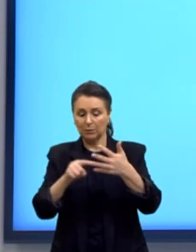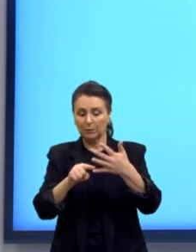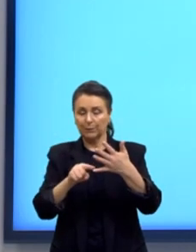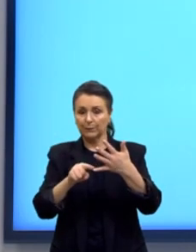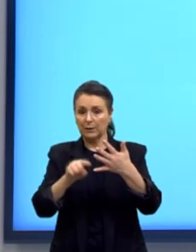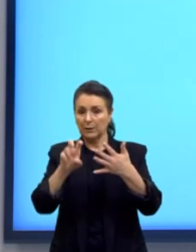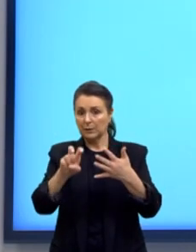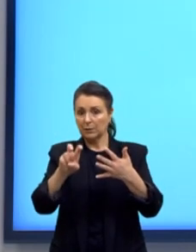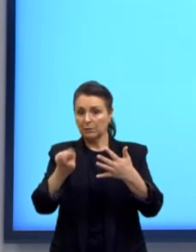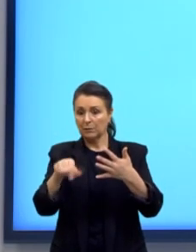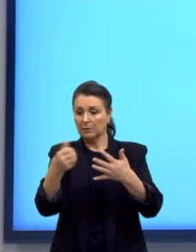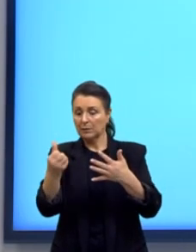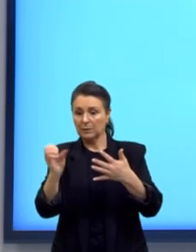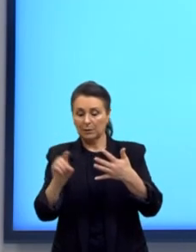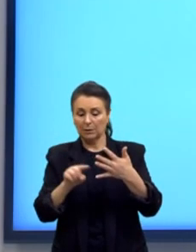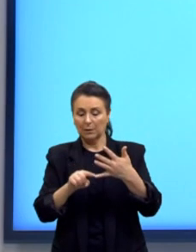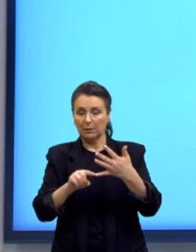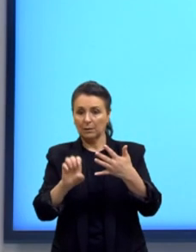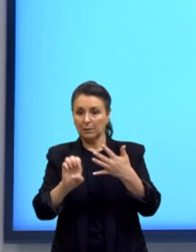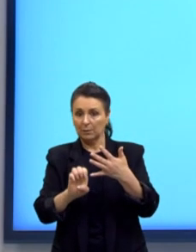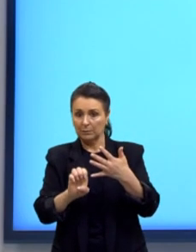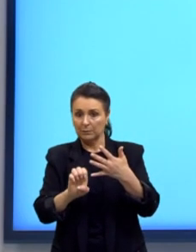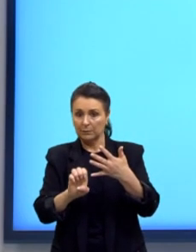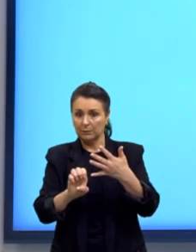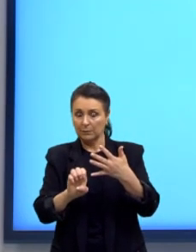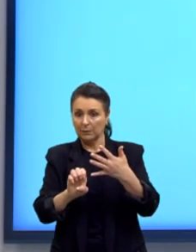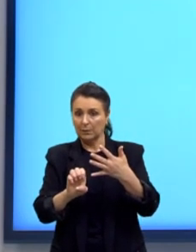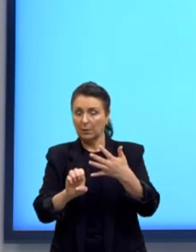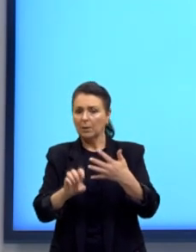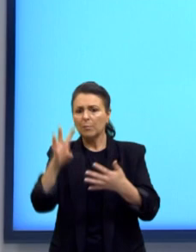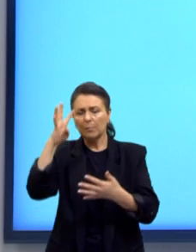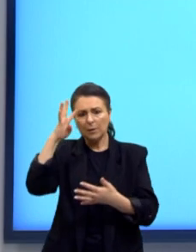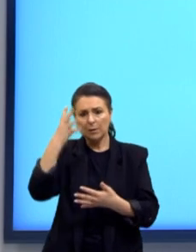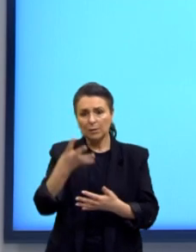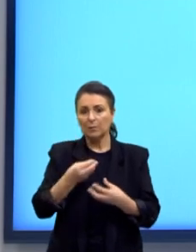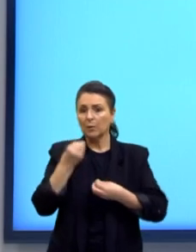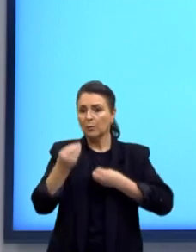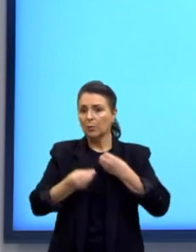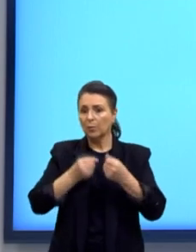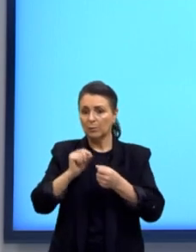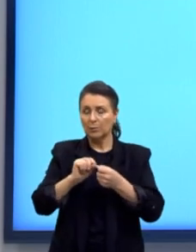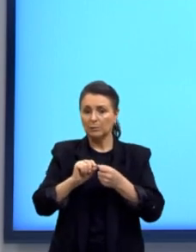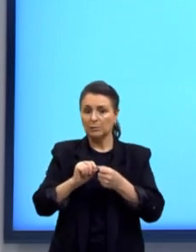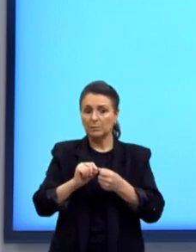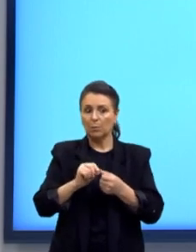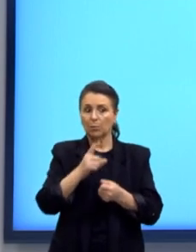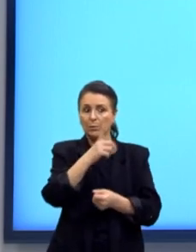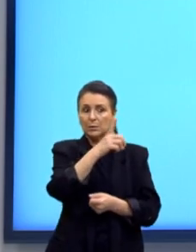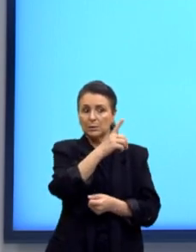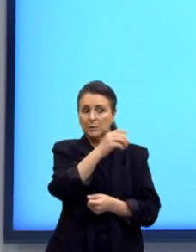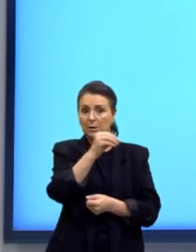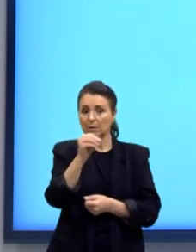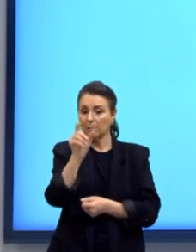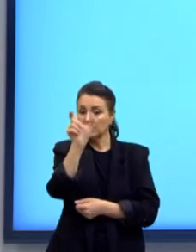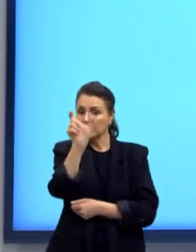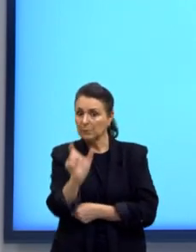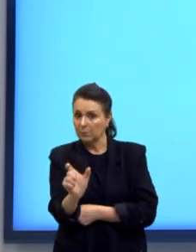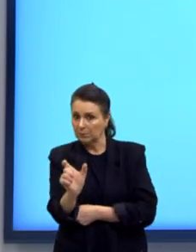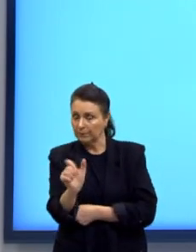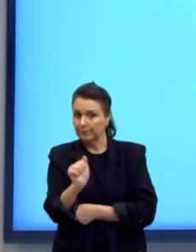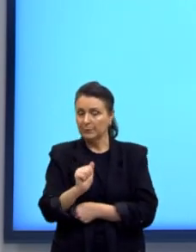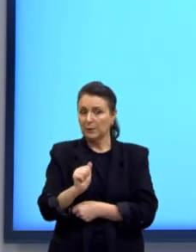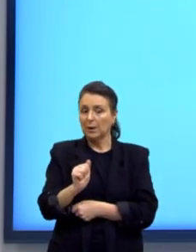5,60 na letra e então para gente resolver nós temos 100 habitantes ali nós vamos